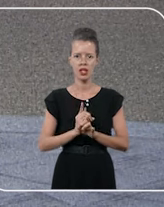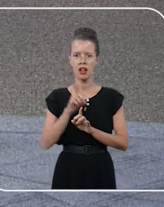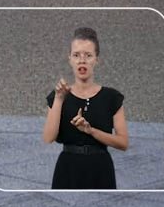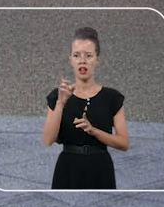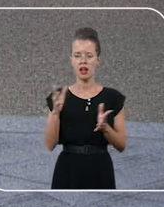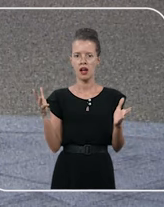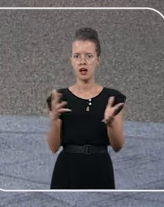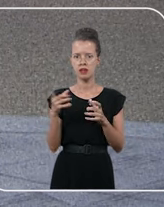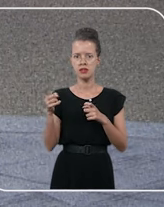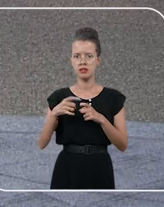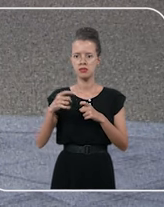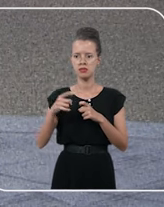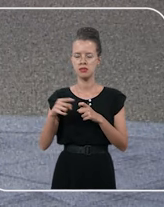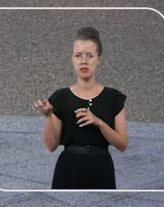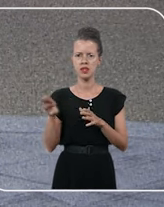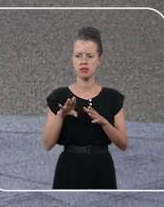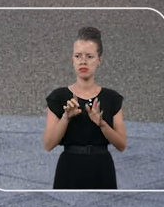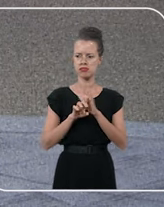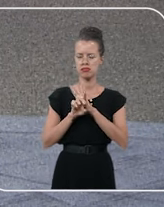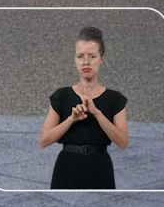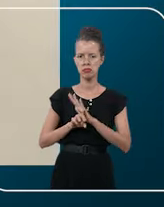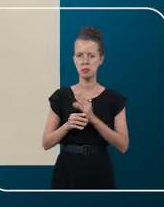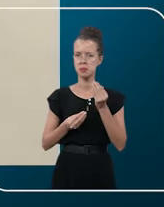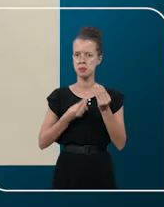uma investigação, é isso?